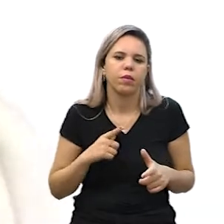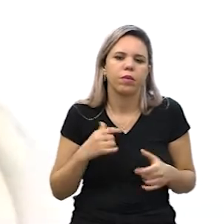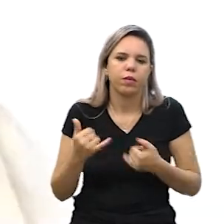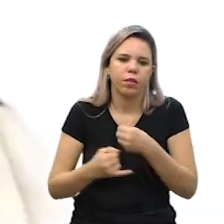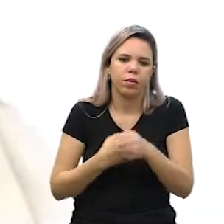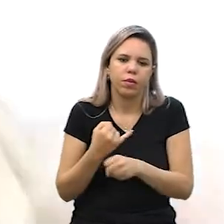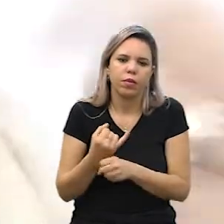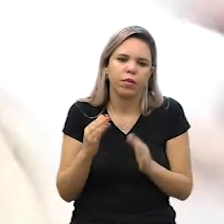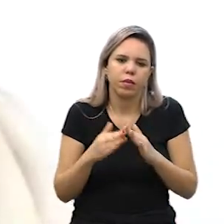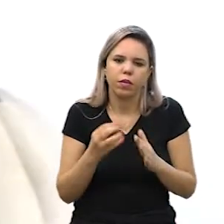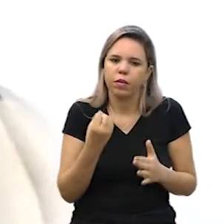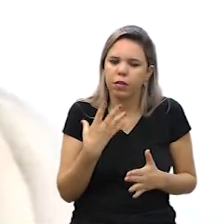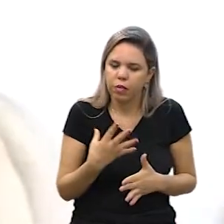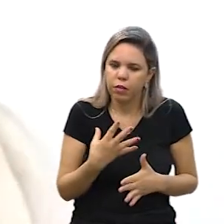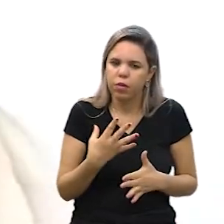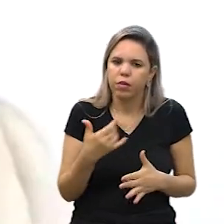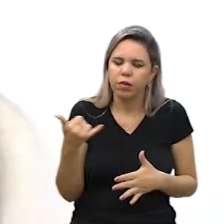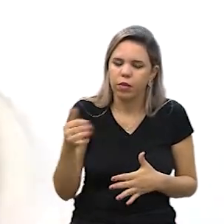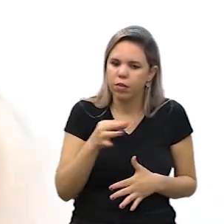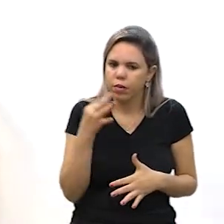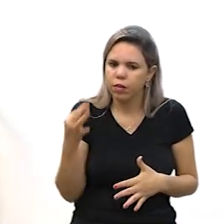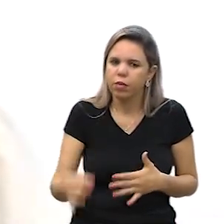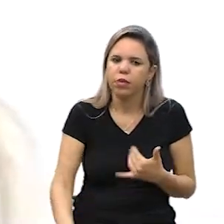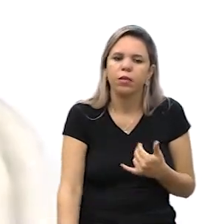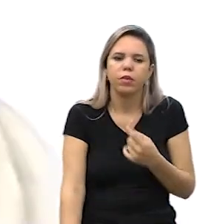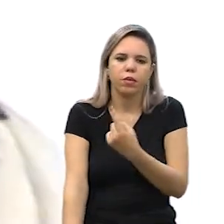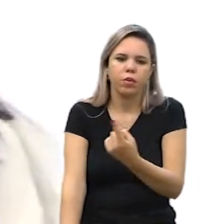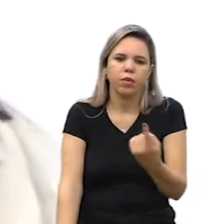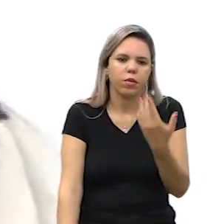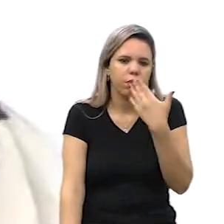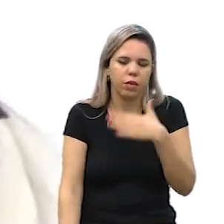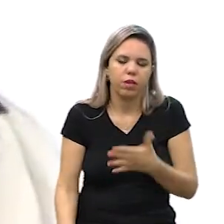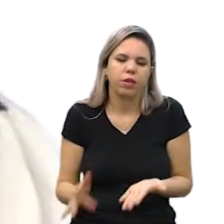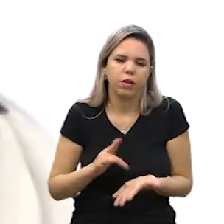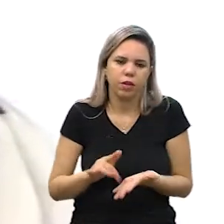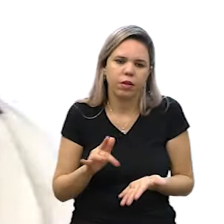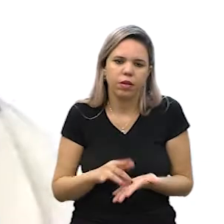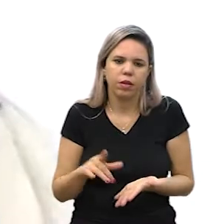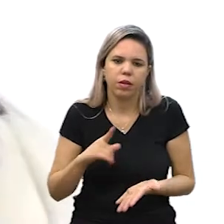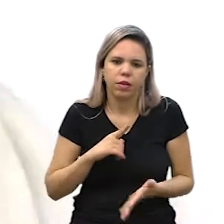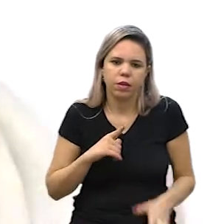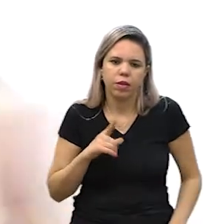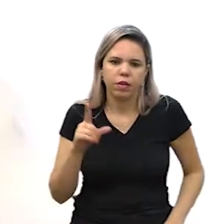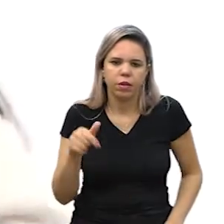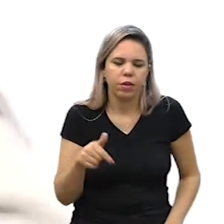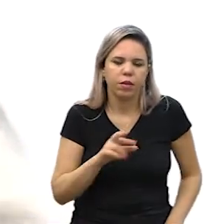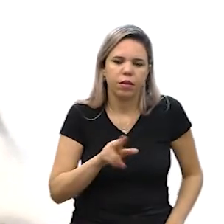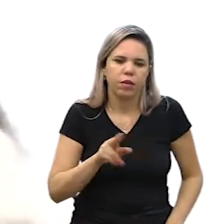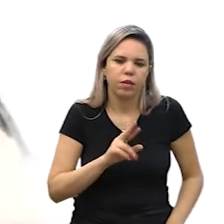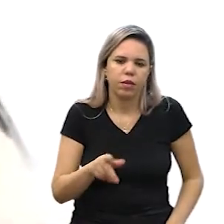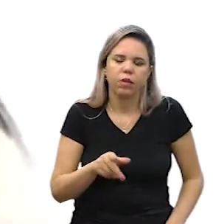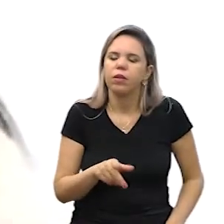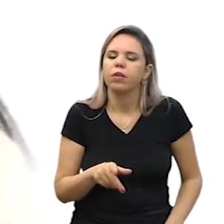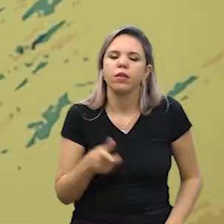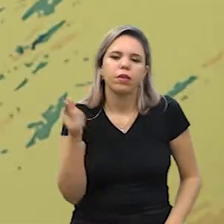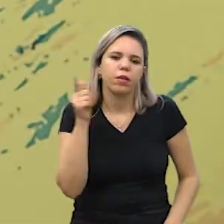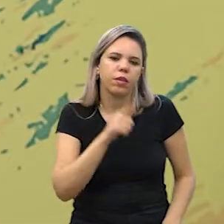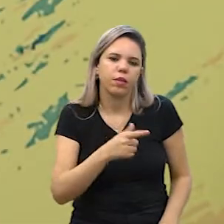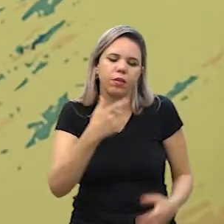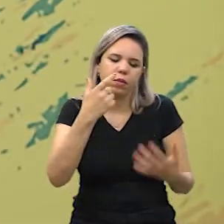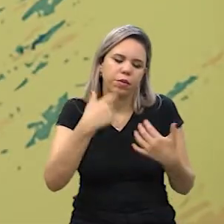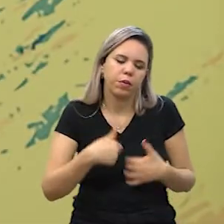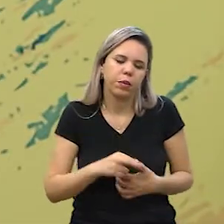bom em casa, tem um bom celular, cada criança tem o seu tablet, mas ela não é a máquina,